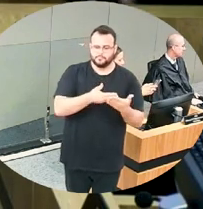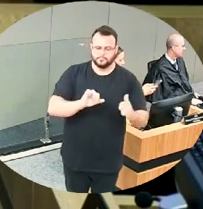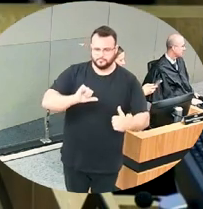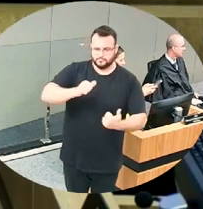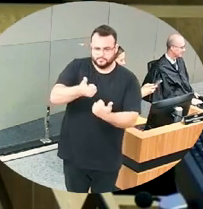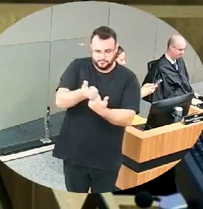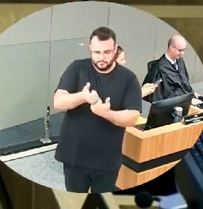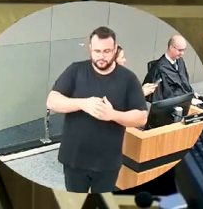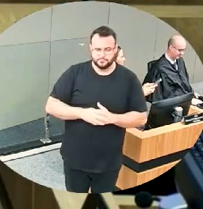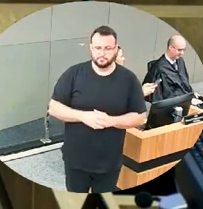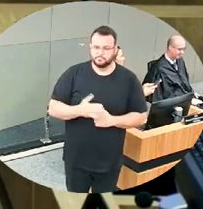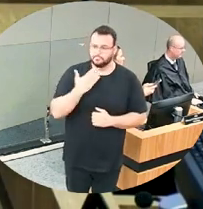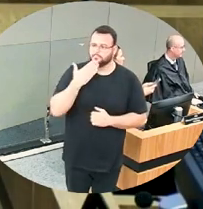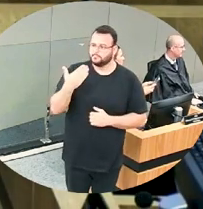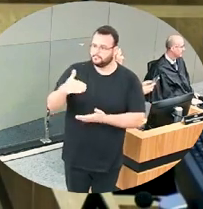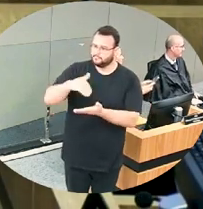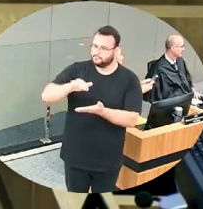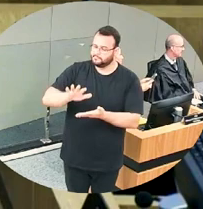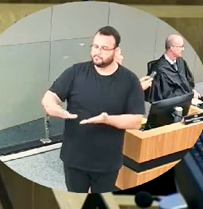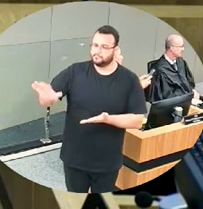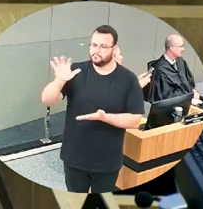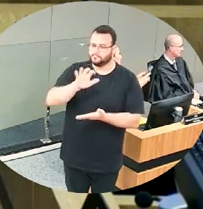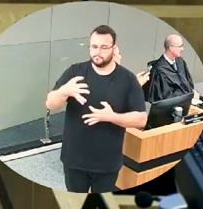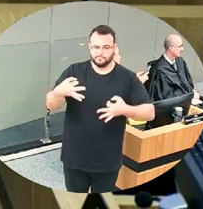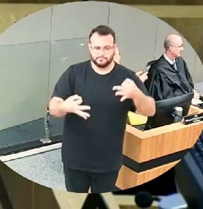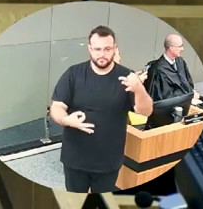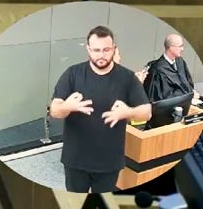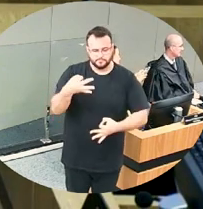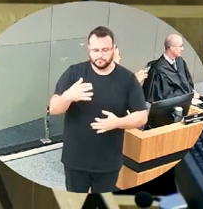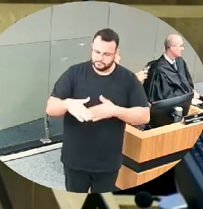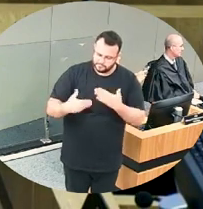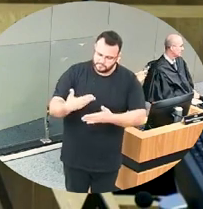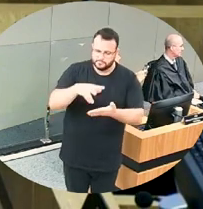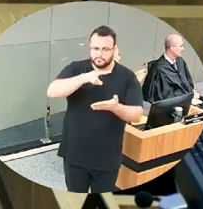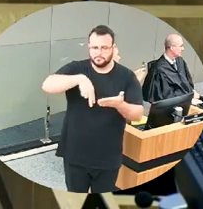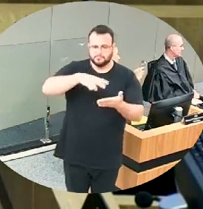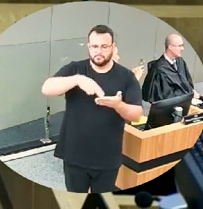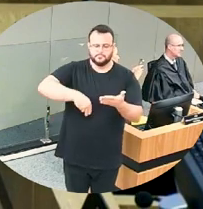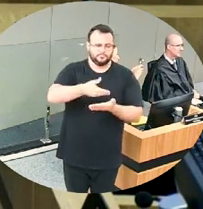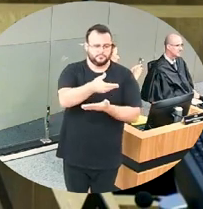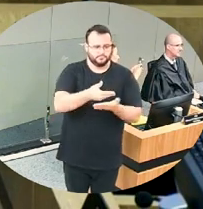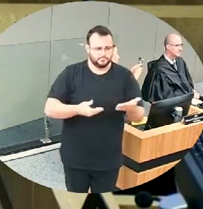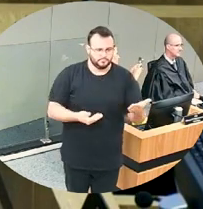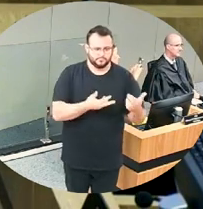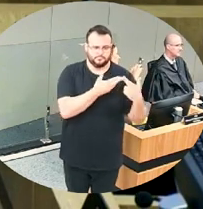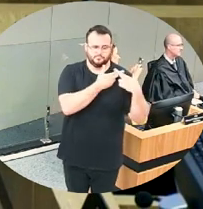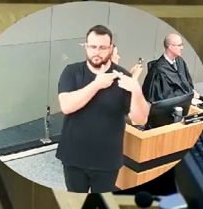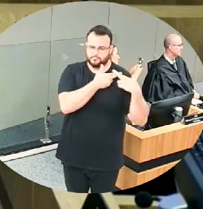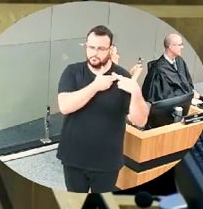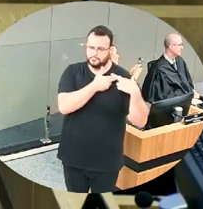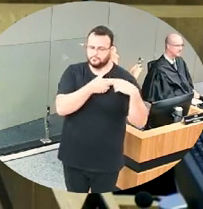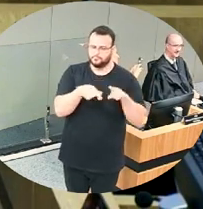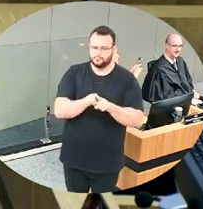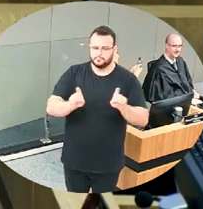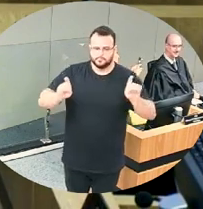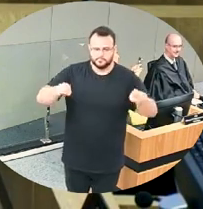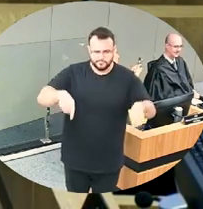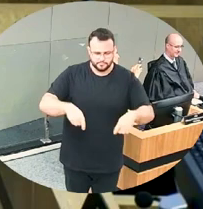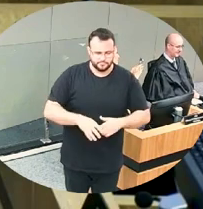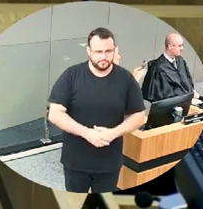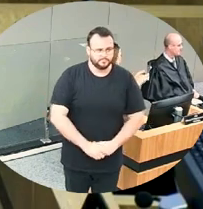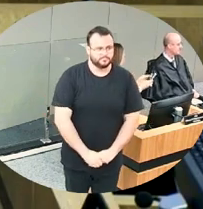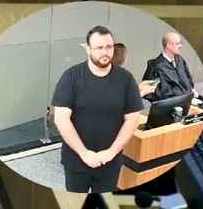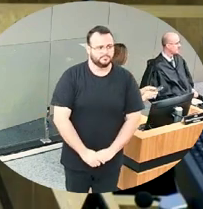cargo solicito ao secretário geral judiciário que proceda à leitura do termo de compromisso e